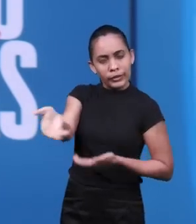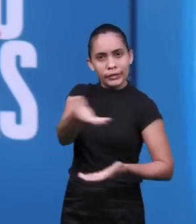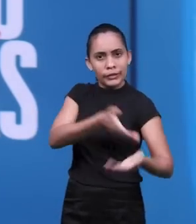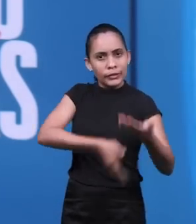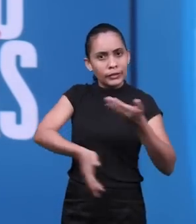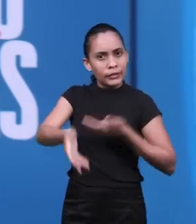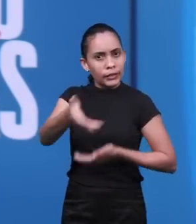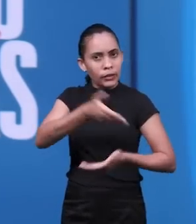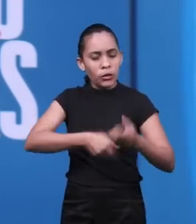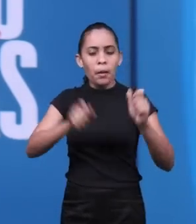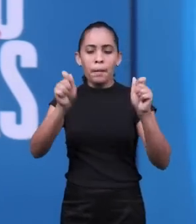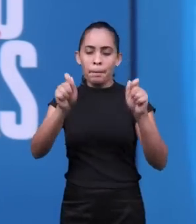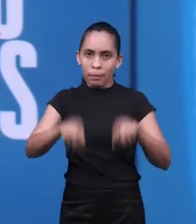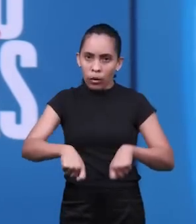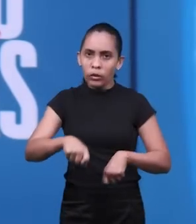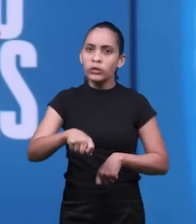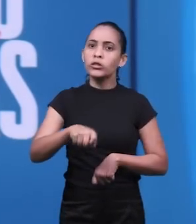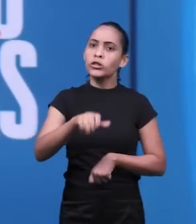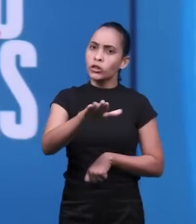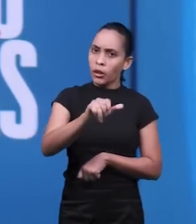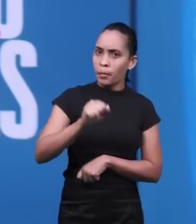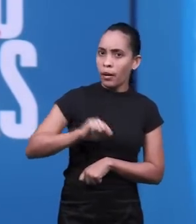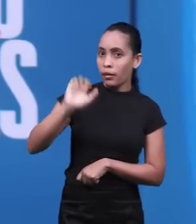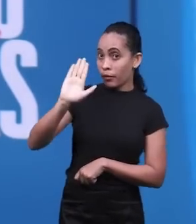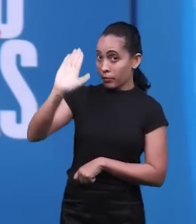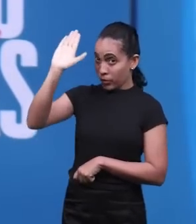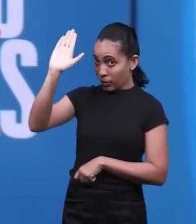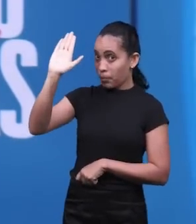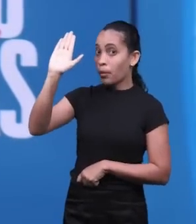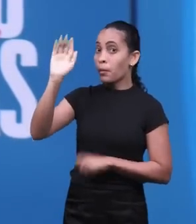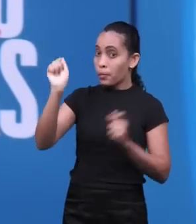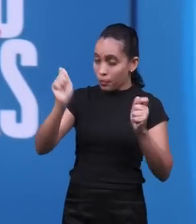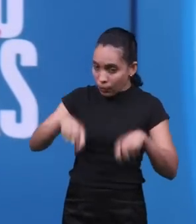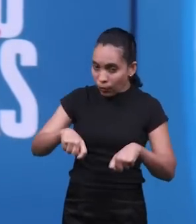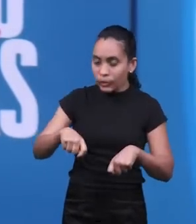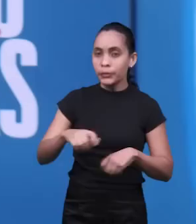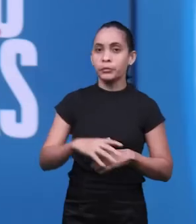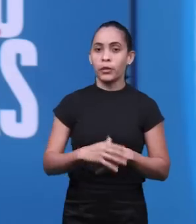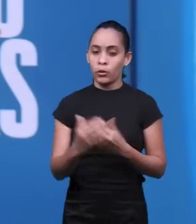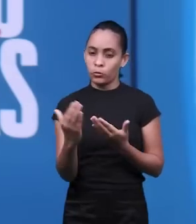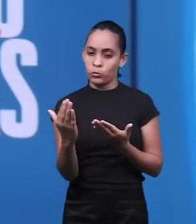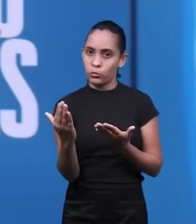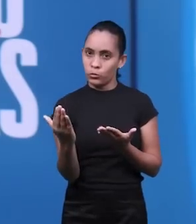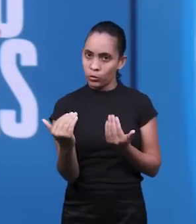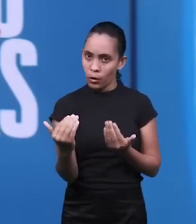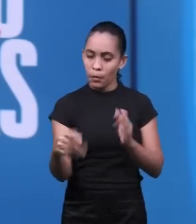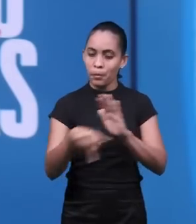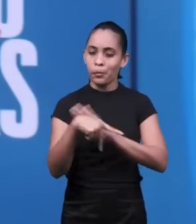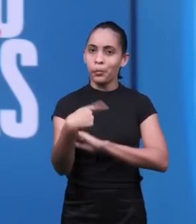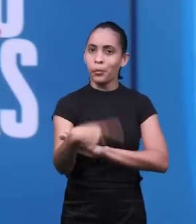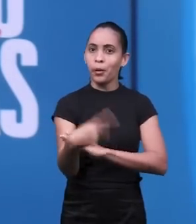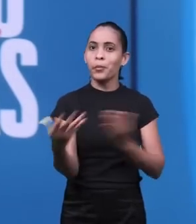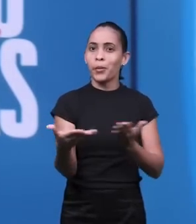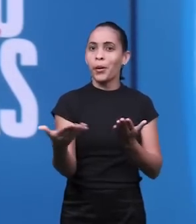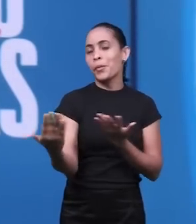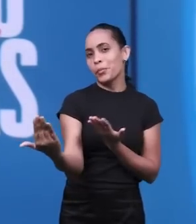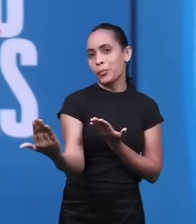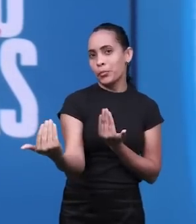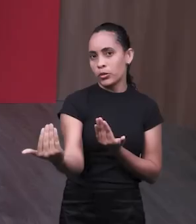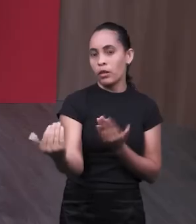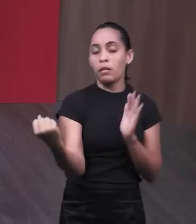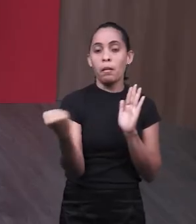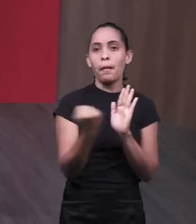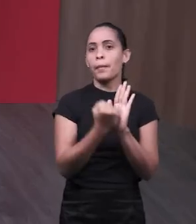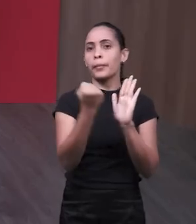interagindo conosco. Pode nos chamar, pode levantar a mão, porque o programa é dos jovens e é para os jovens. Porque é uma